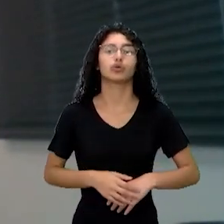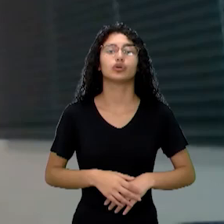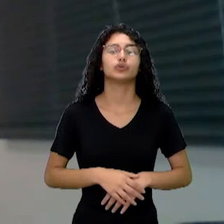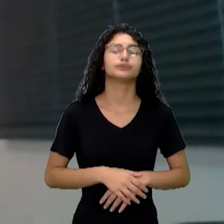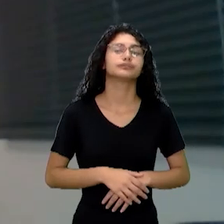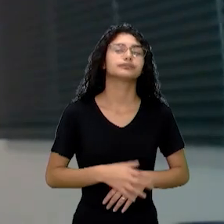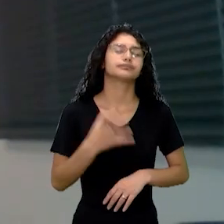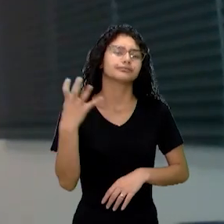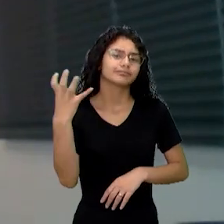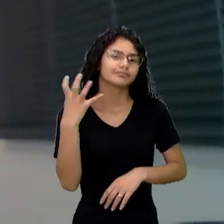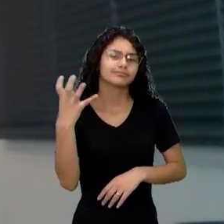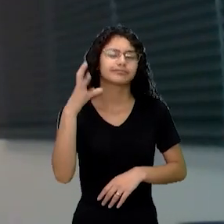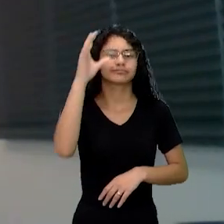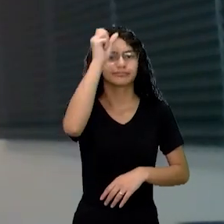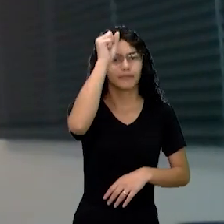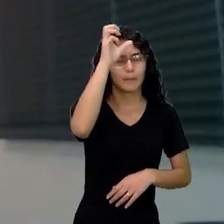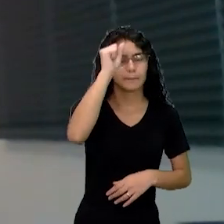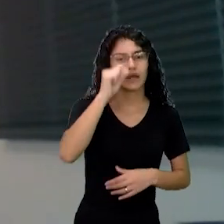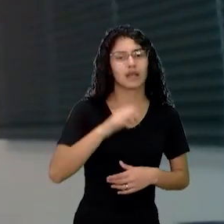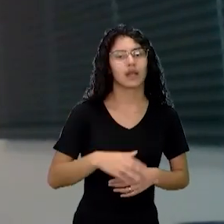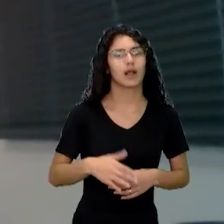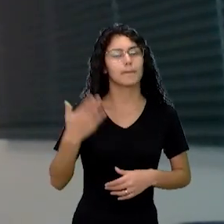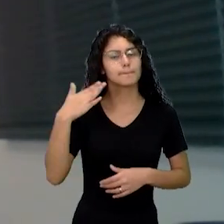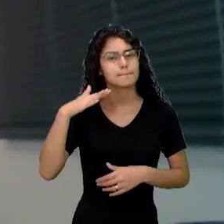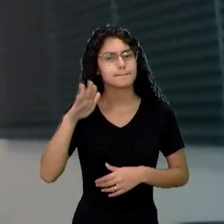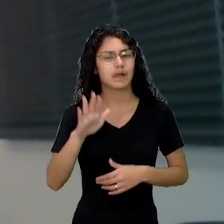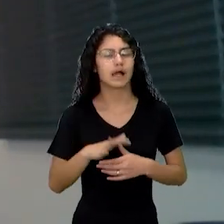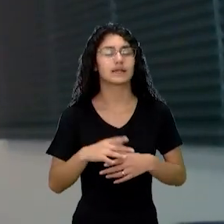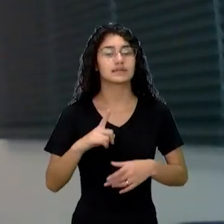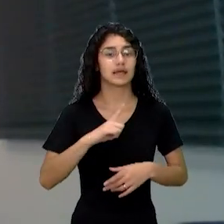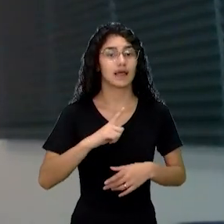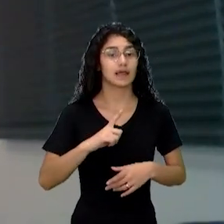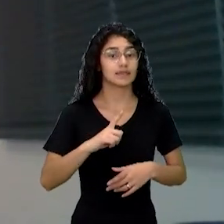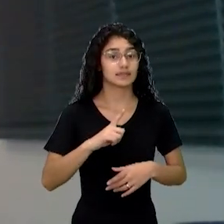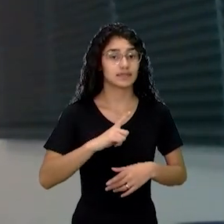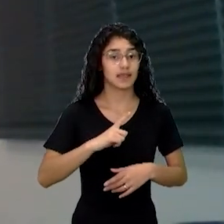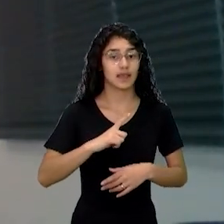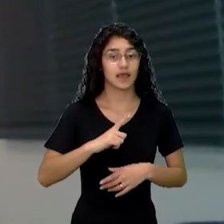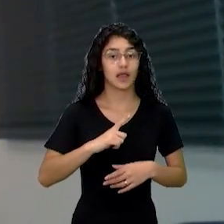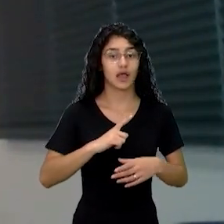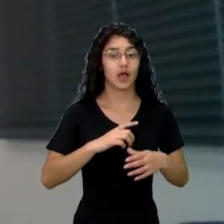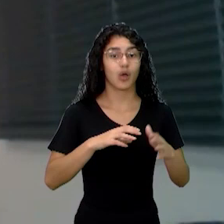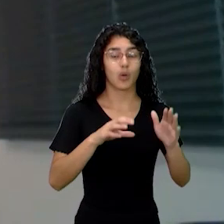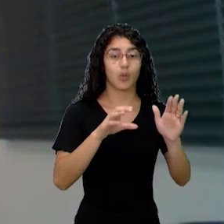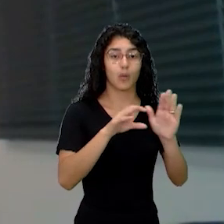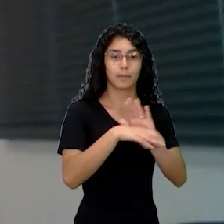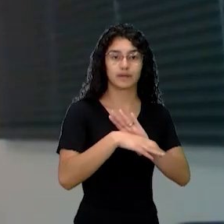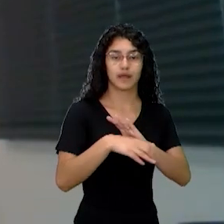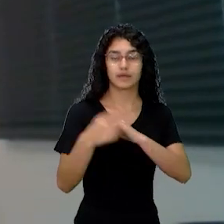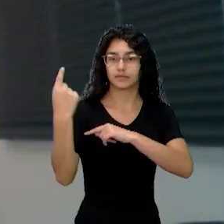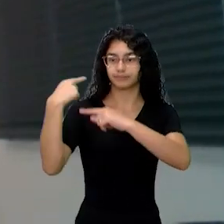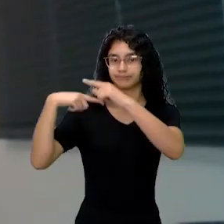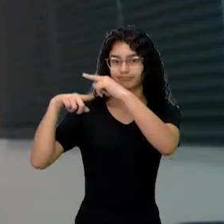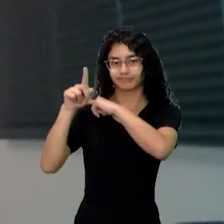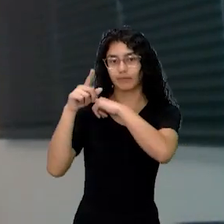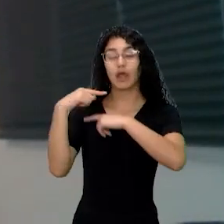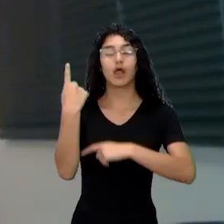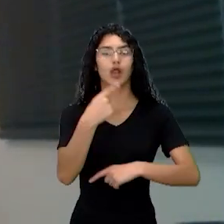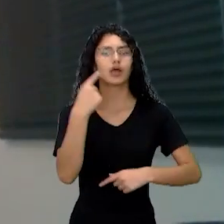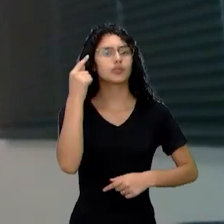de ensino-aprendizagem e possa ter os seus potenciais desenvolvidos. Se a gente pensar que a